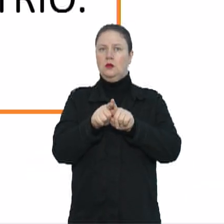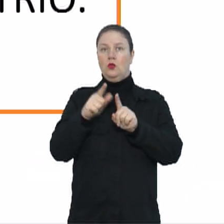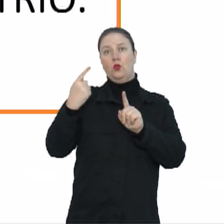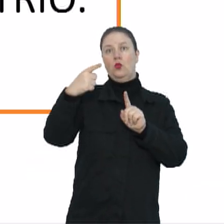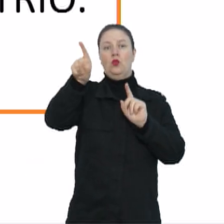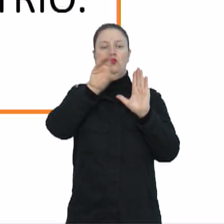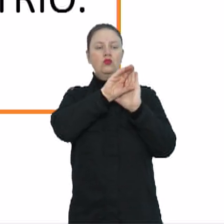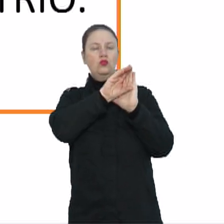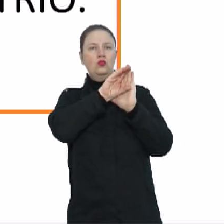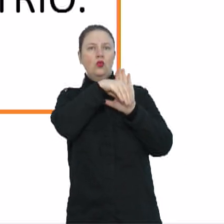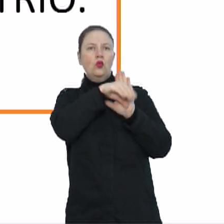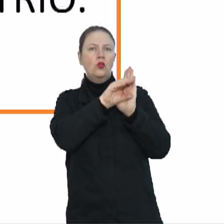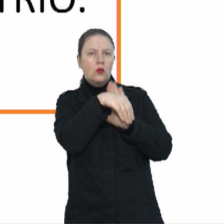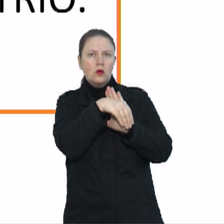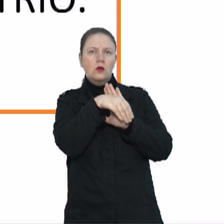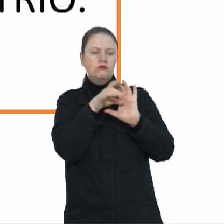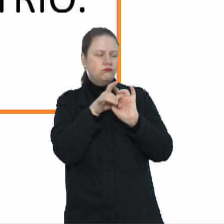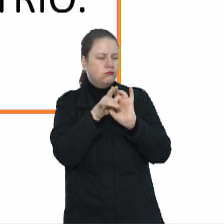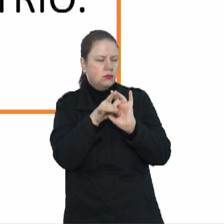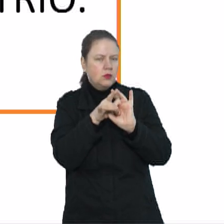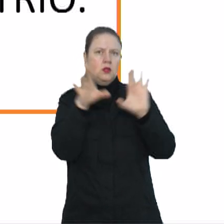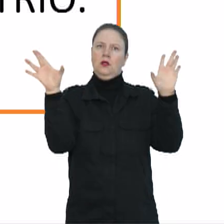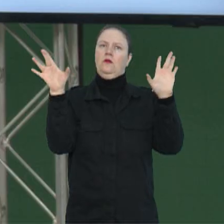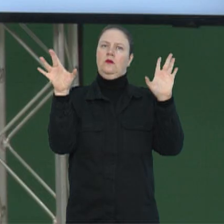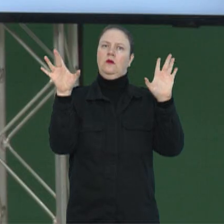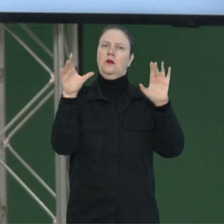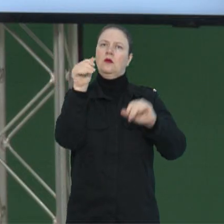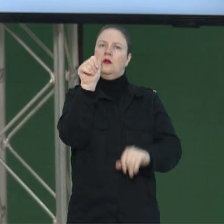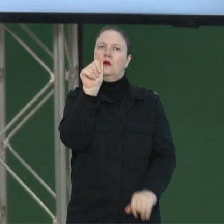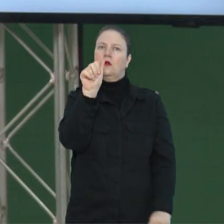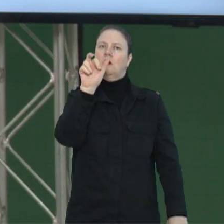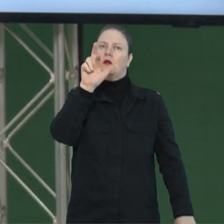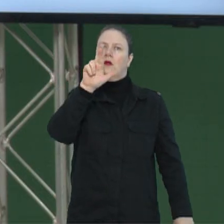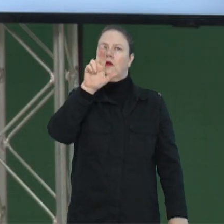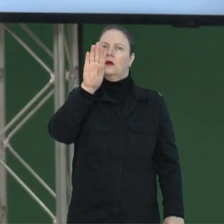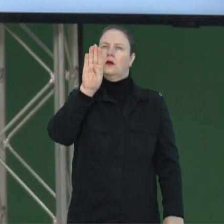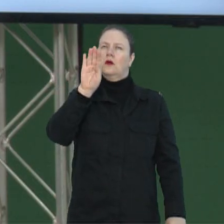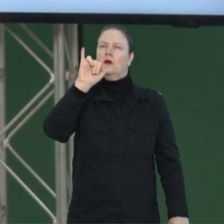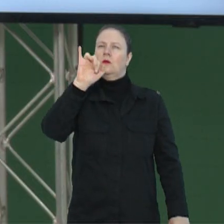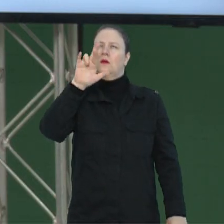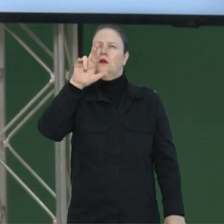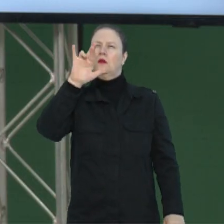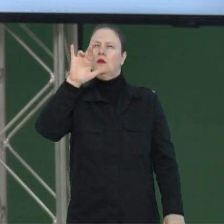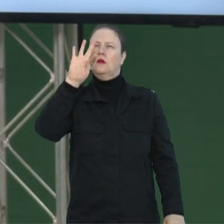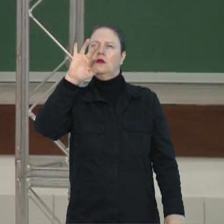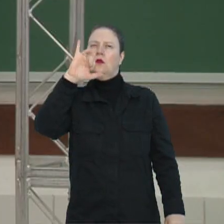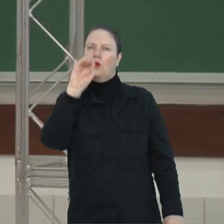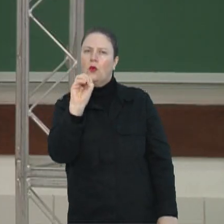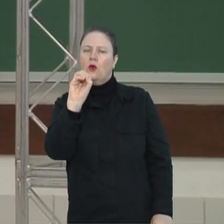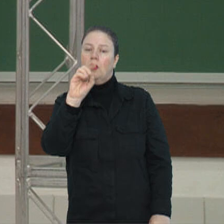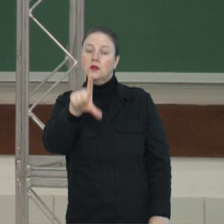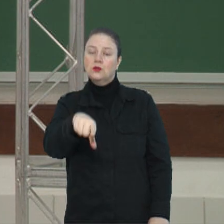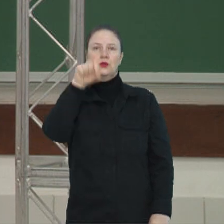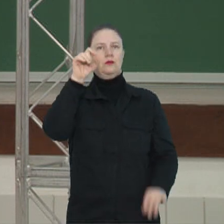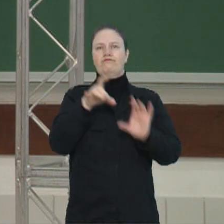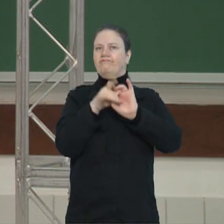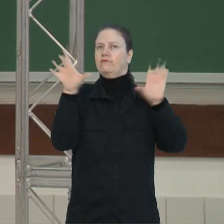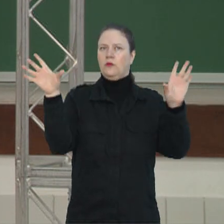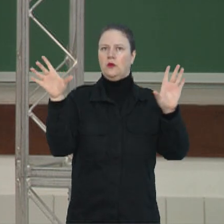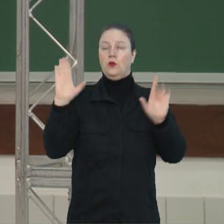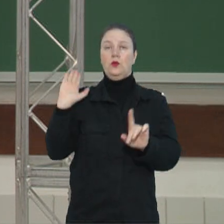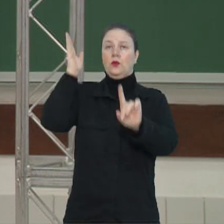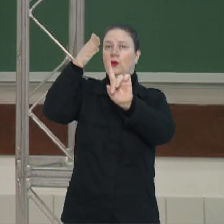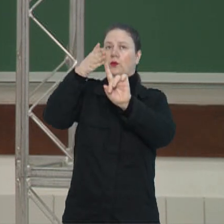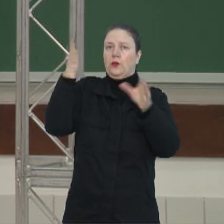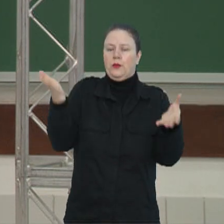de livre-arbítrio, né, e a relação entre o livre-arbítrio e a questão do pecado original, beleza? Então esses são os nossos objetivos de hoje,